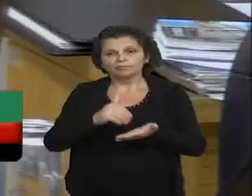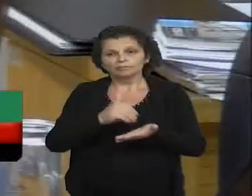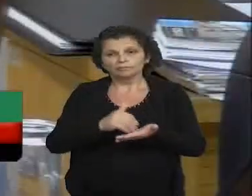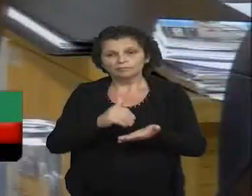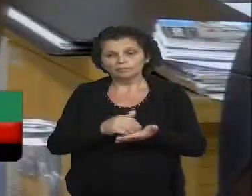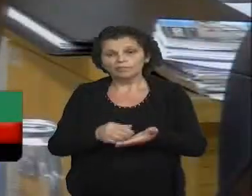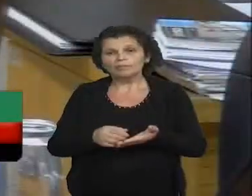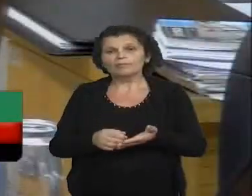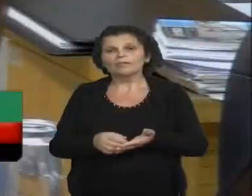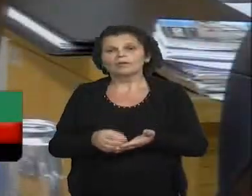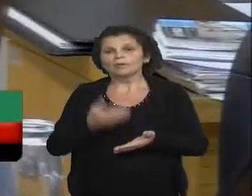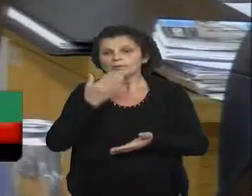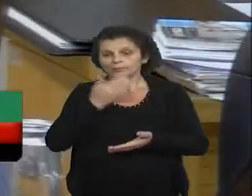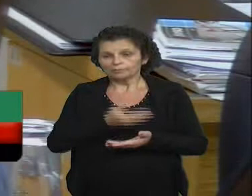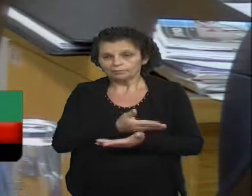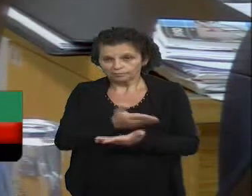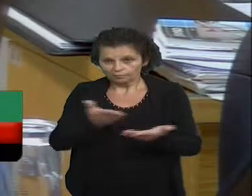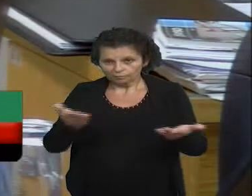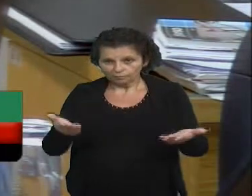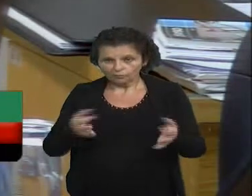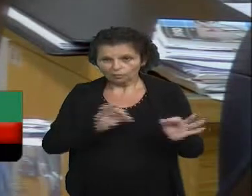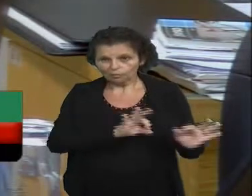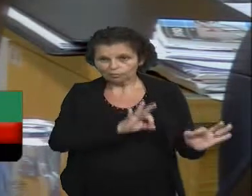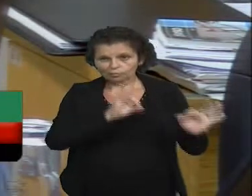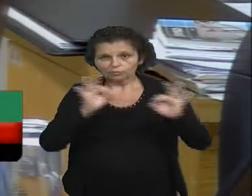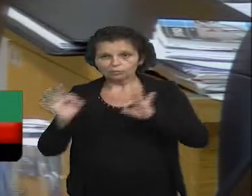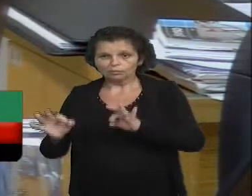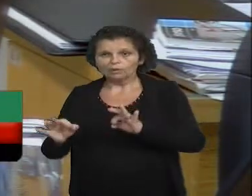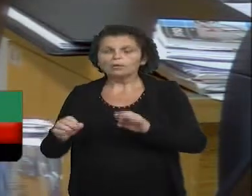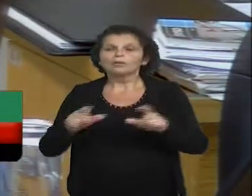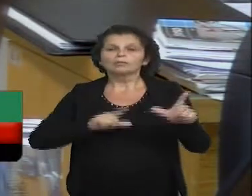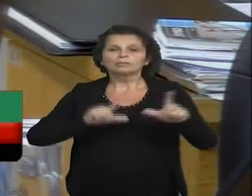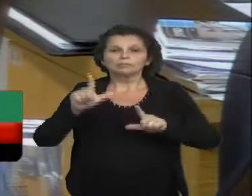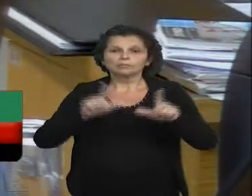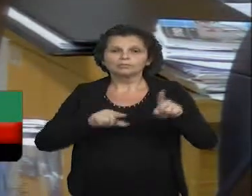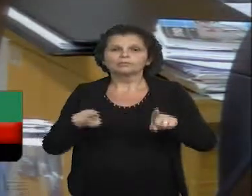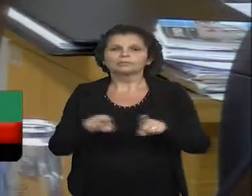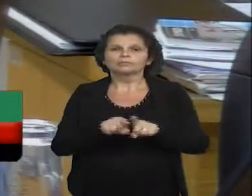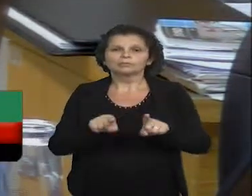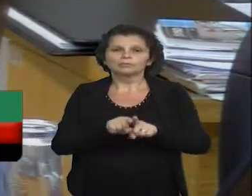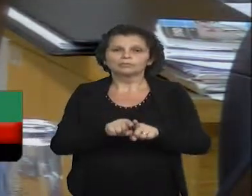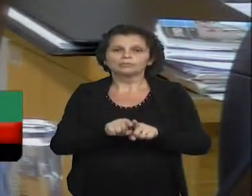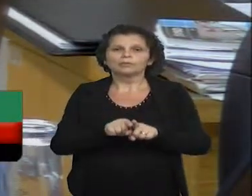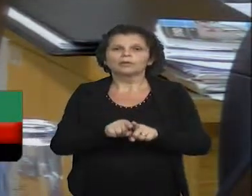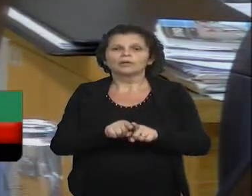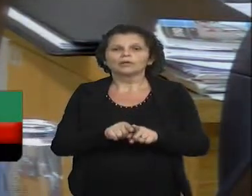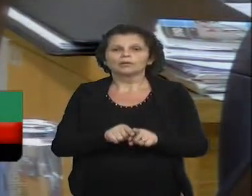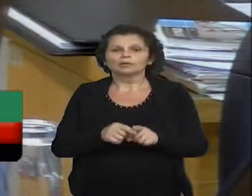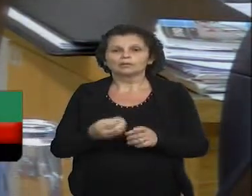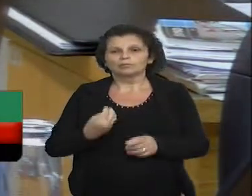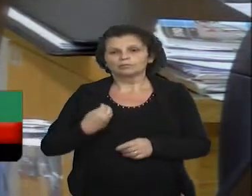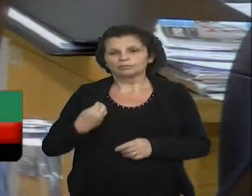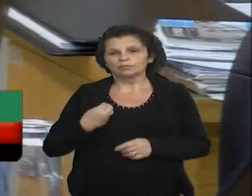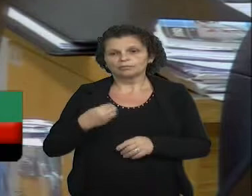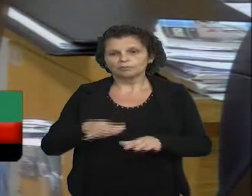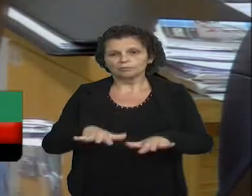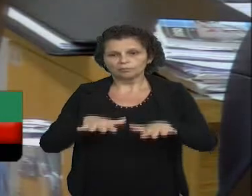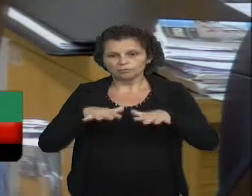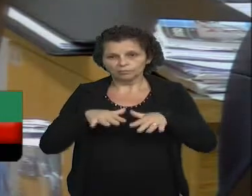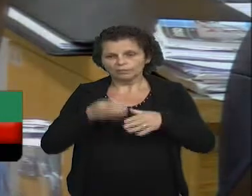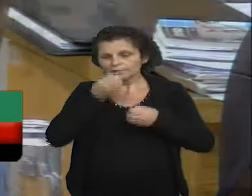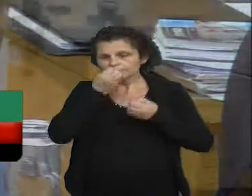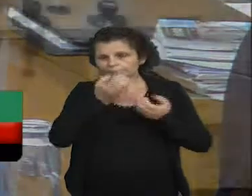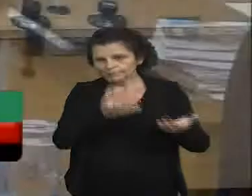quero saudar a todos que estão nos assistindo pela TV Câmara e também aos que estão aqui presentes no plenário.